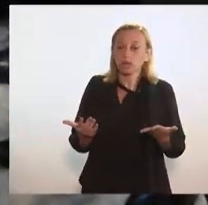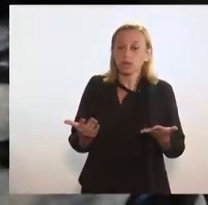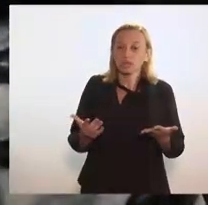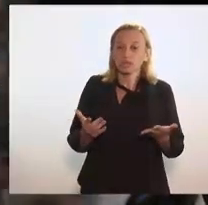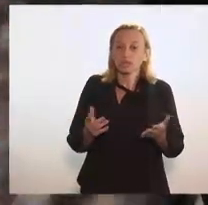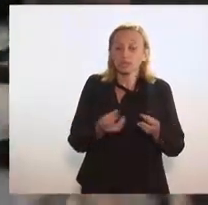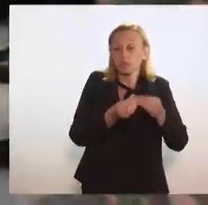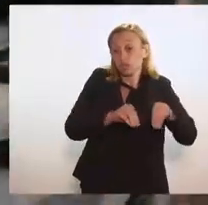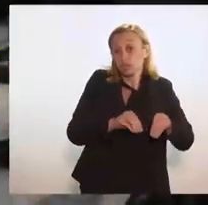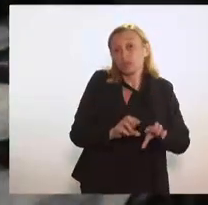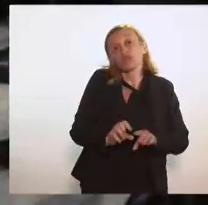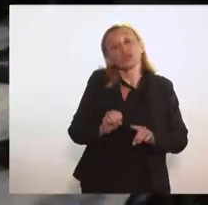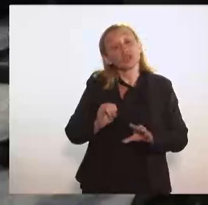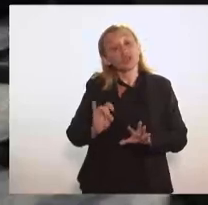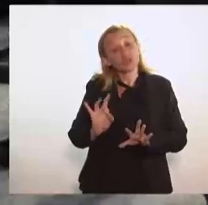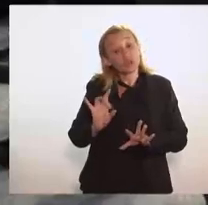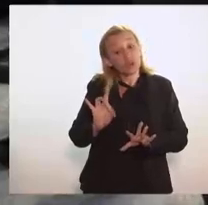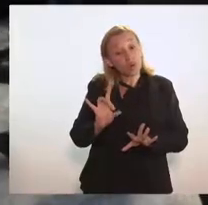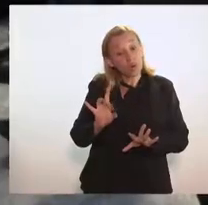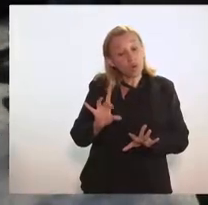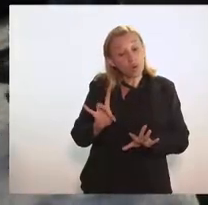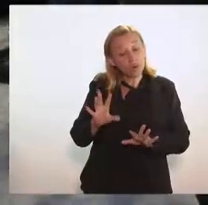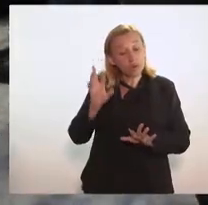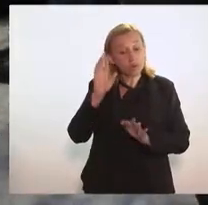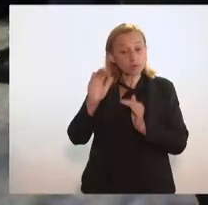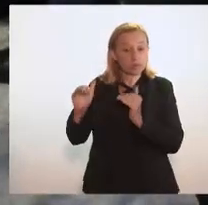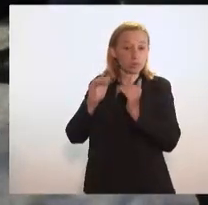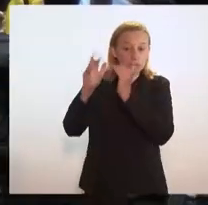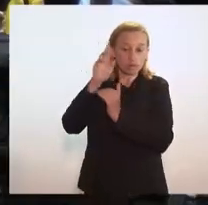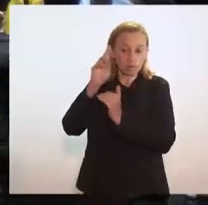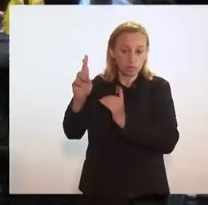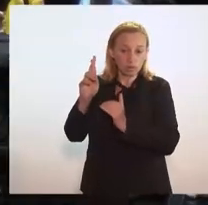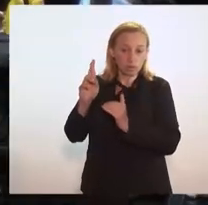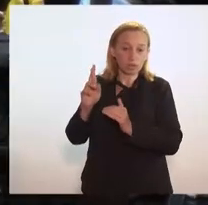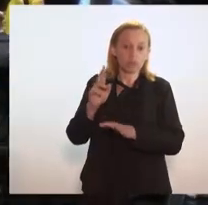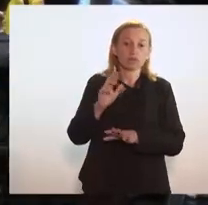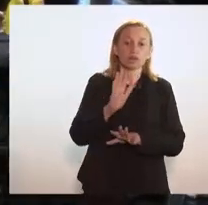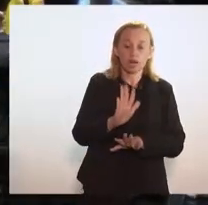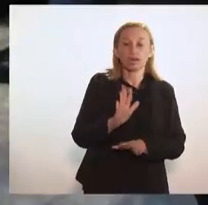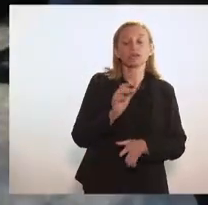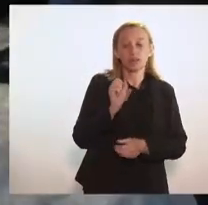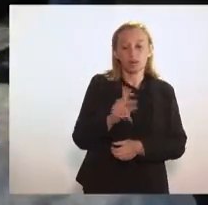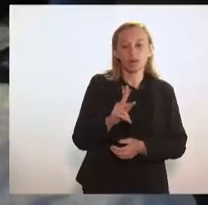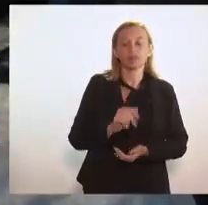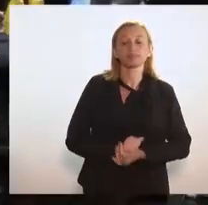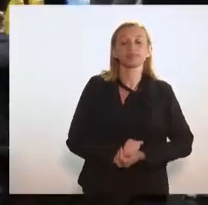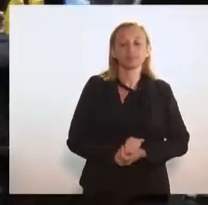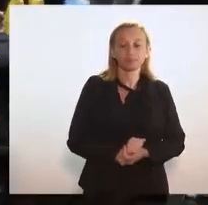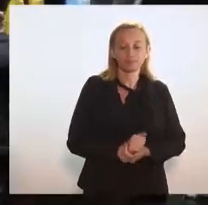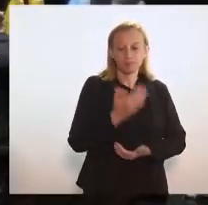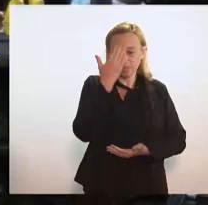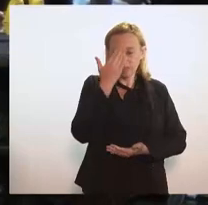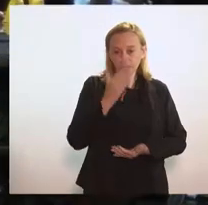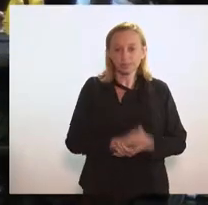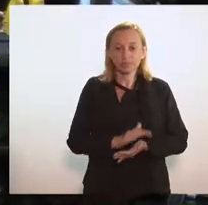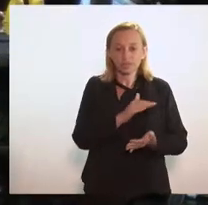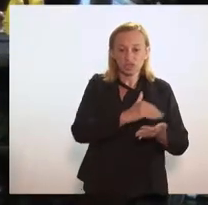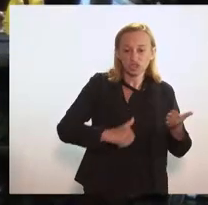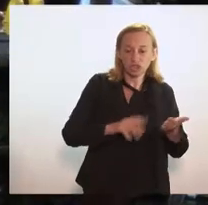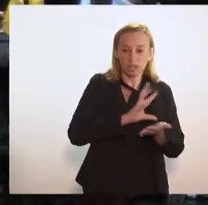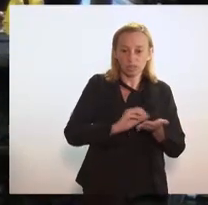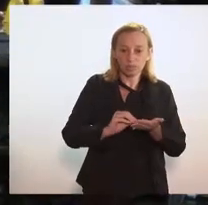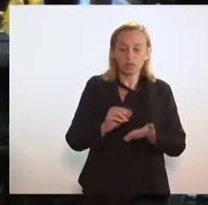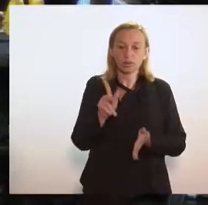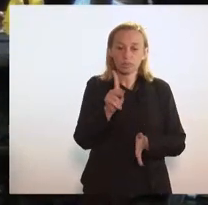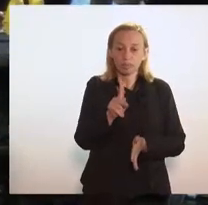pela prejudicar habilidade eu não sei que você silêncio o tempo ideia projeto de três a cinco assim seja obrigado a previsão a decisão obrigado a retirar de